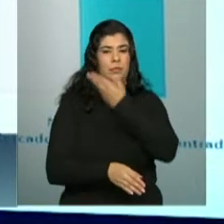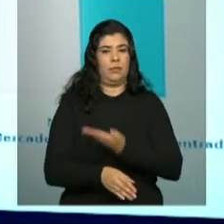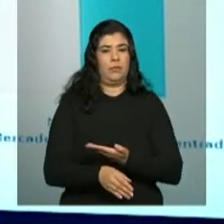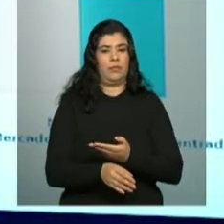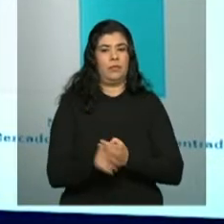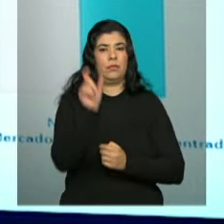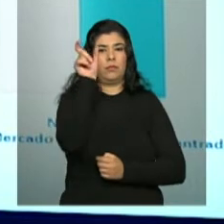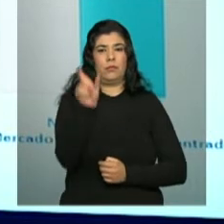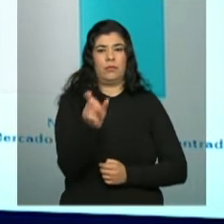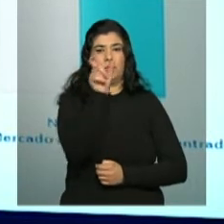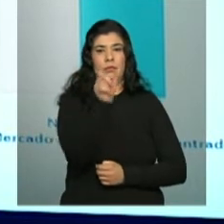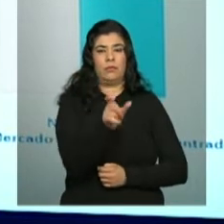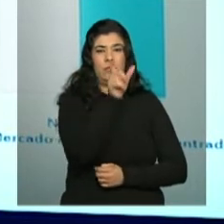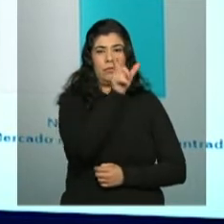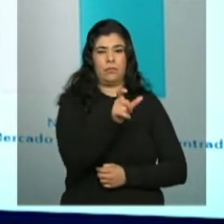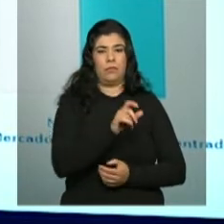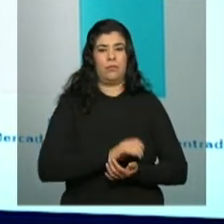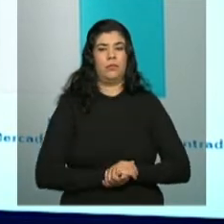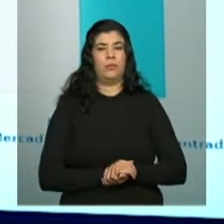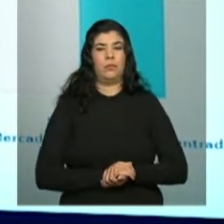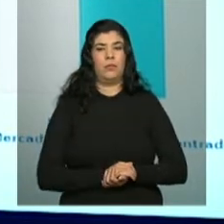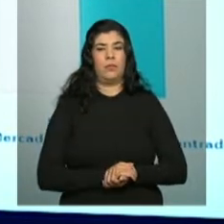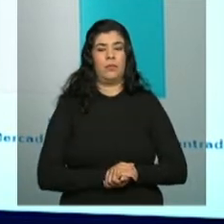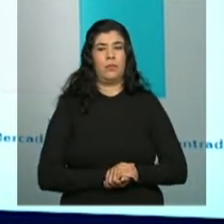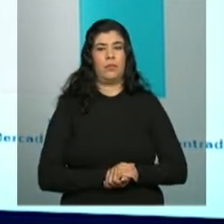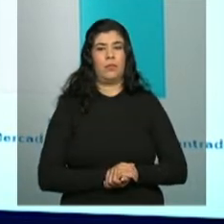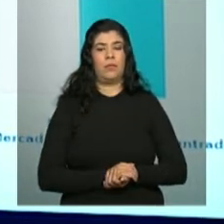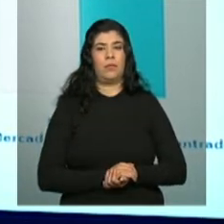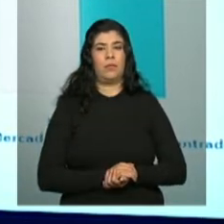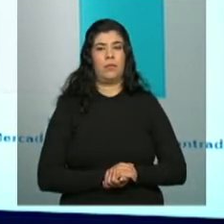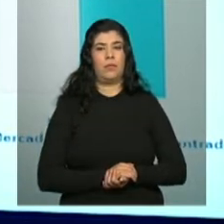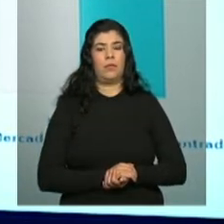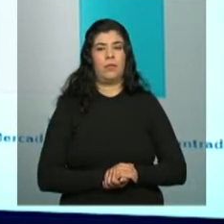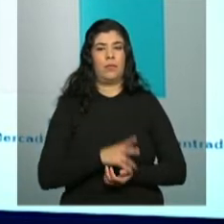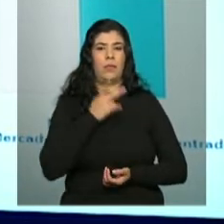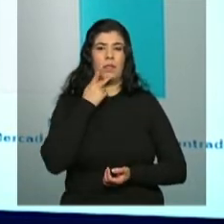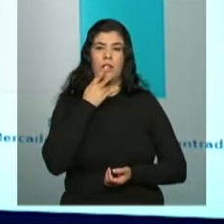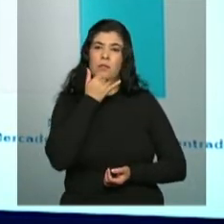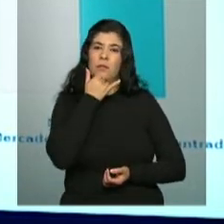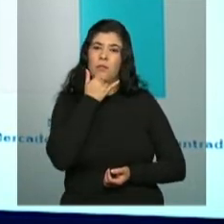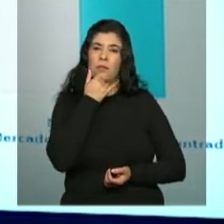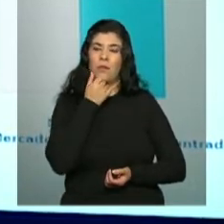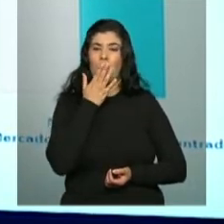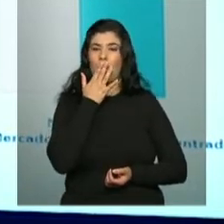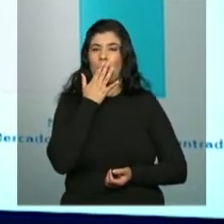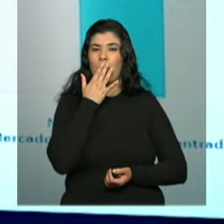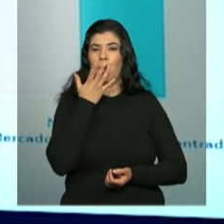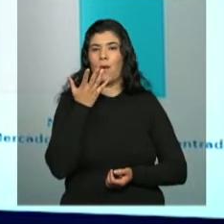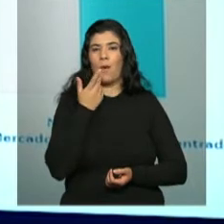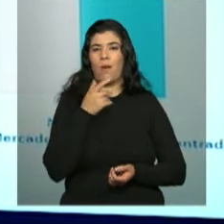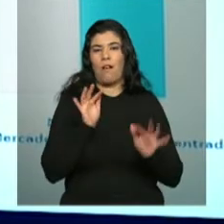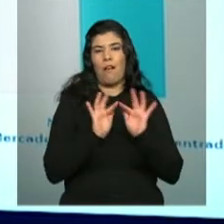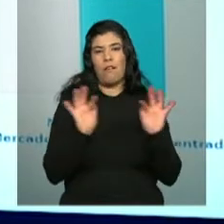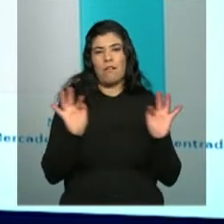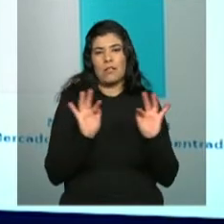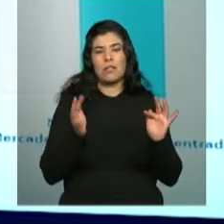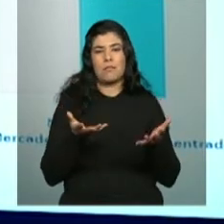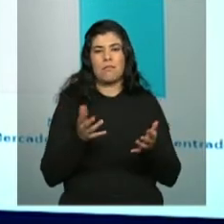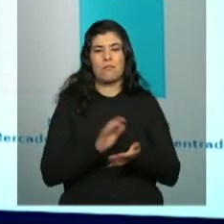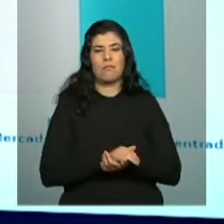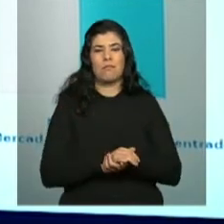a Rosa Talvez o dia em que a paleta de cores dos homens vai mais sim